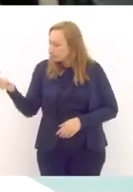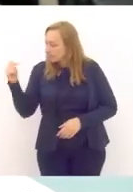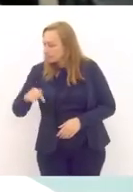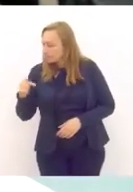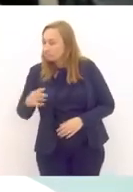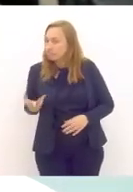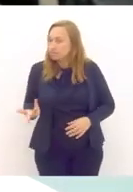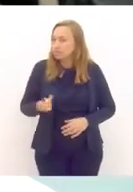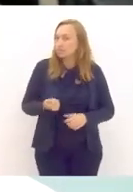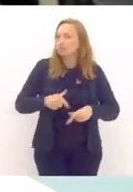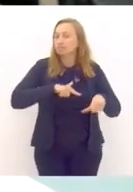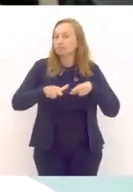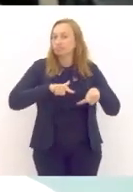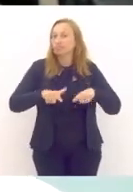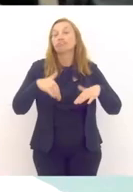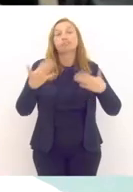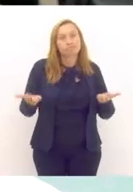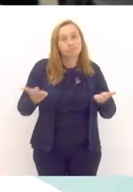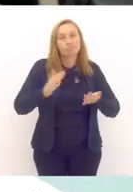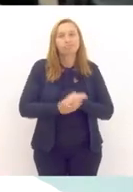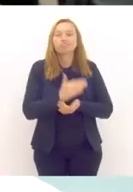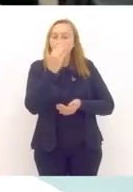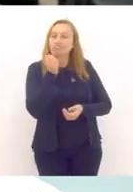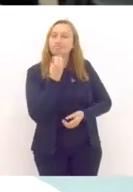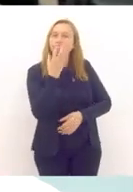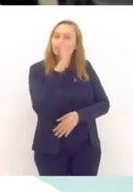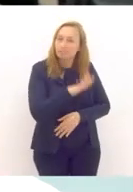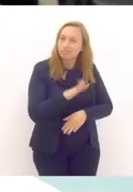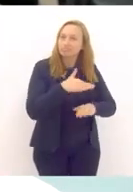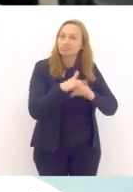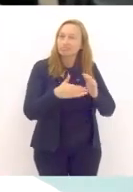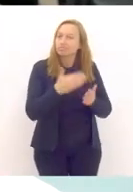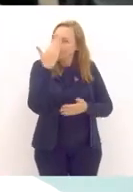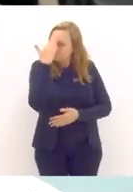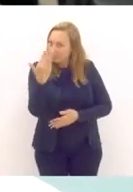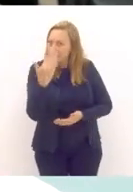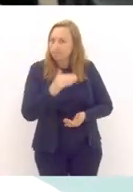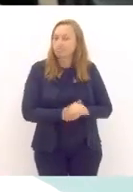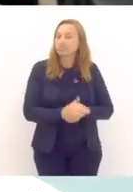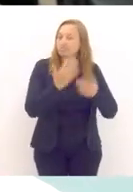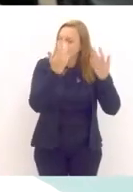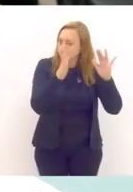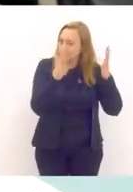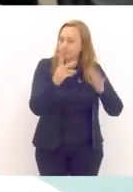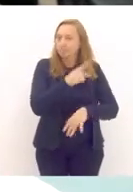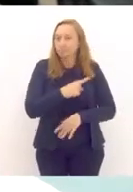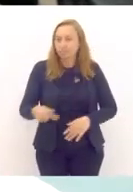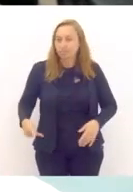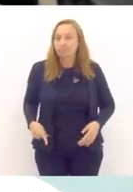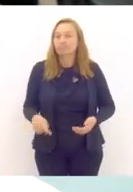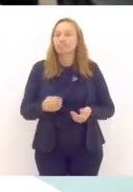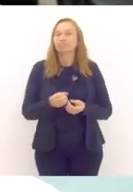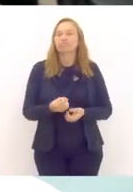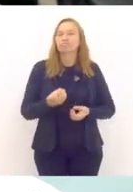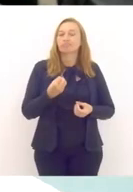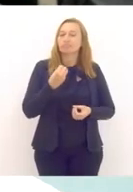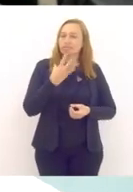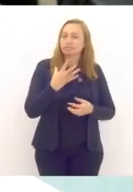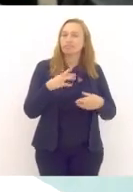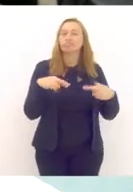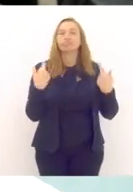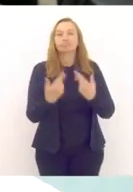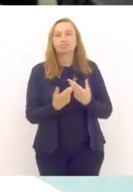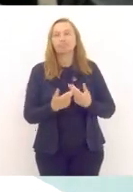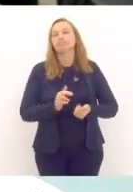com qualidade. Né? Então, muito boa tarde a todos, e agradecer e saudar nosso presidente por essa linda convocação